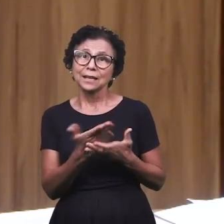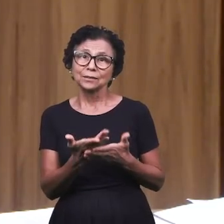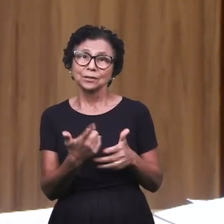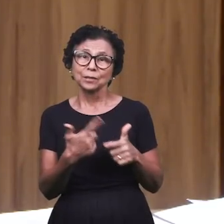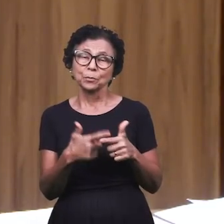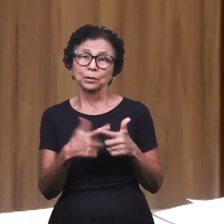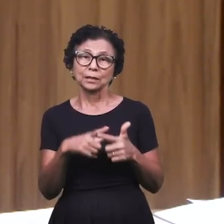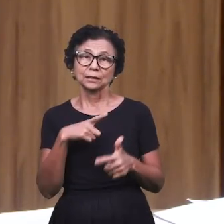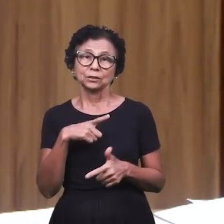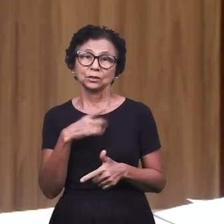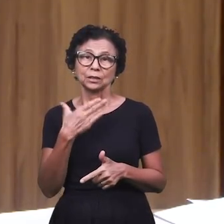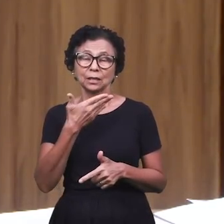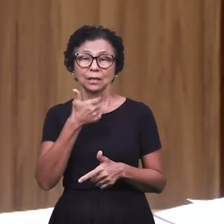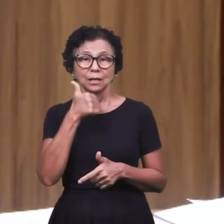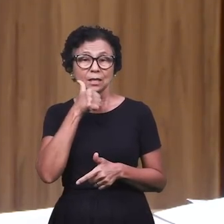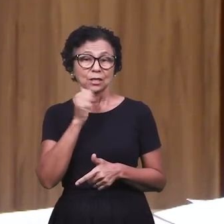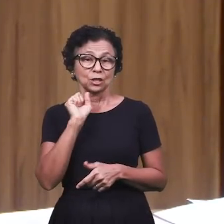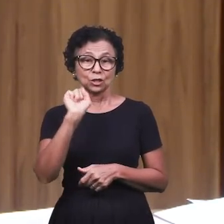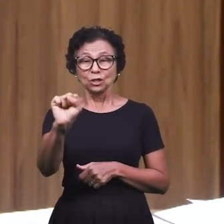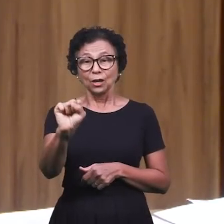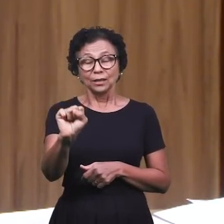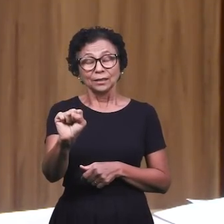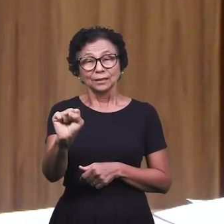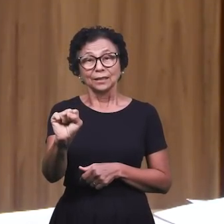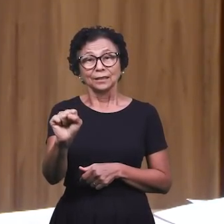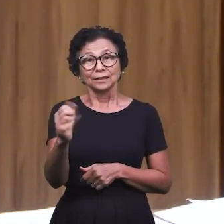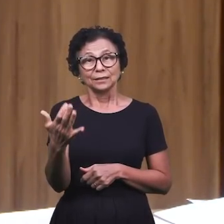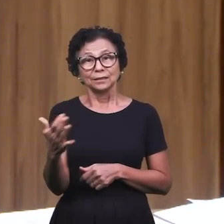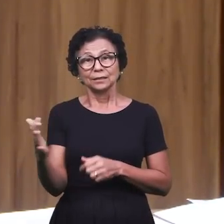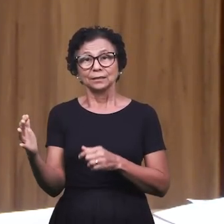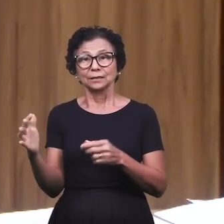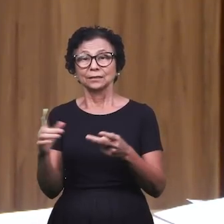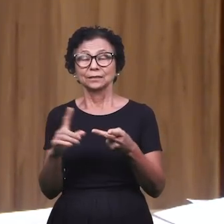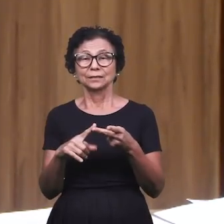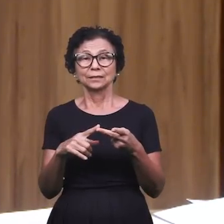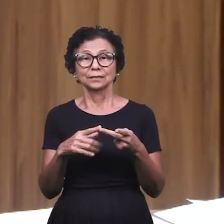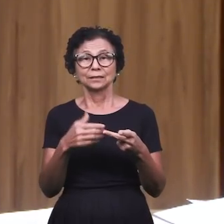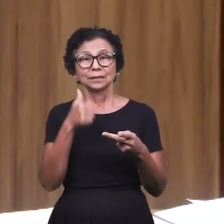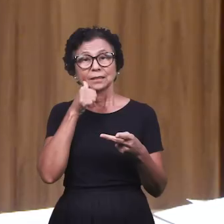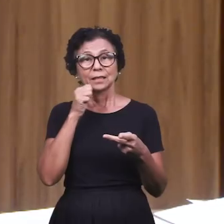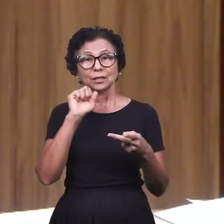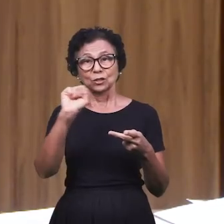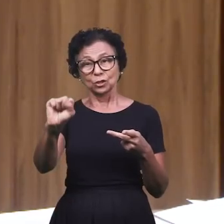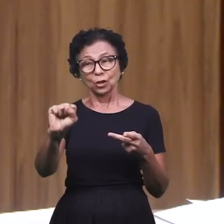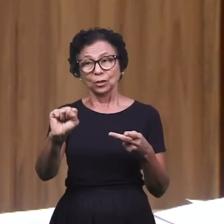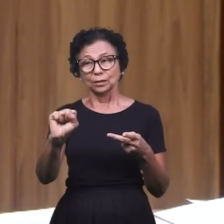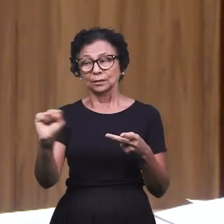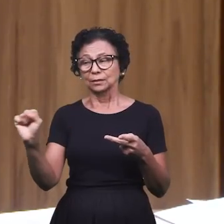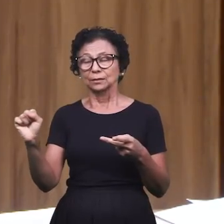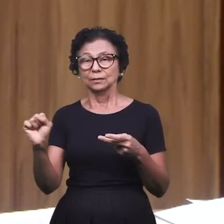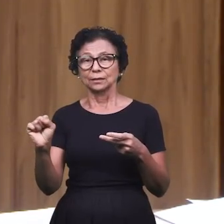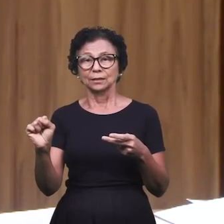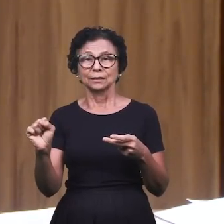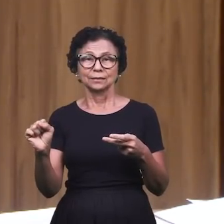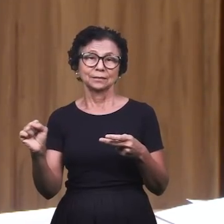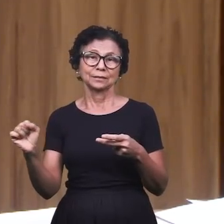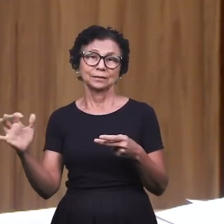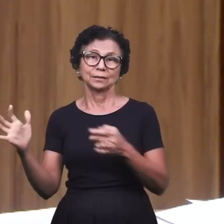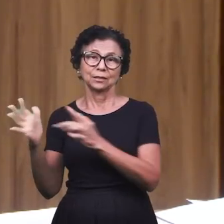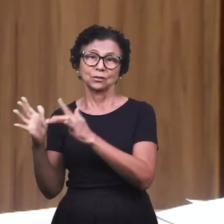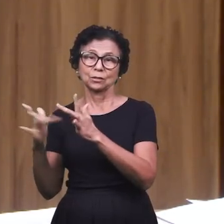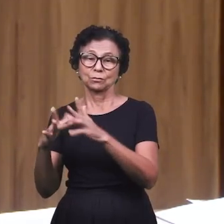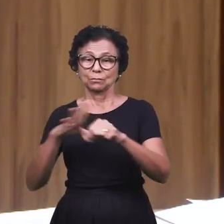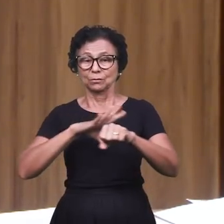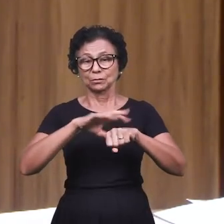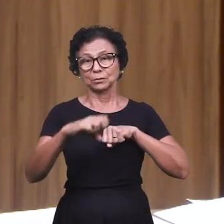sogra, era casado, né? Até Jesus curou lá, né? A sogra dele estava com aquela febre lá. Agora, é